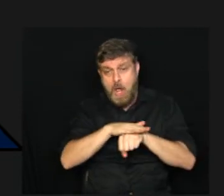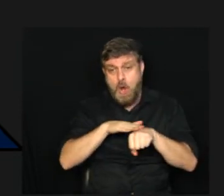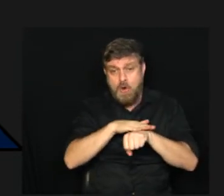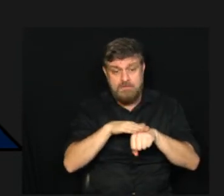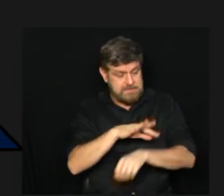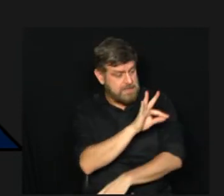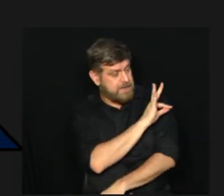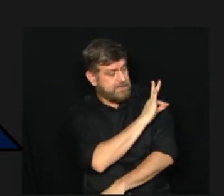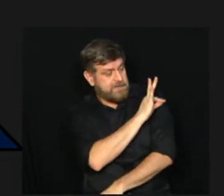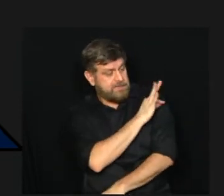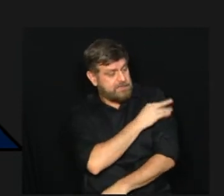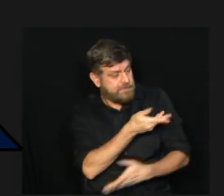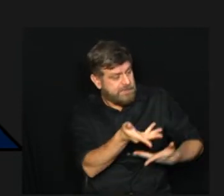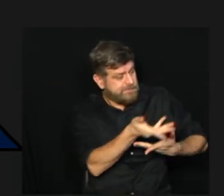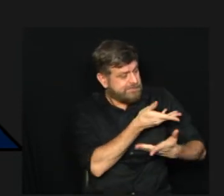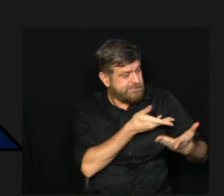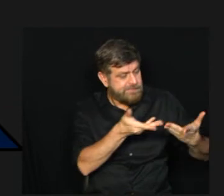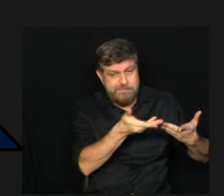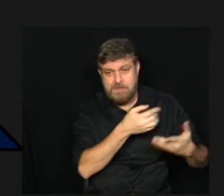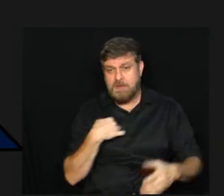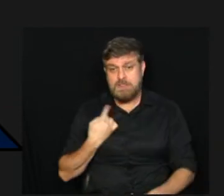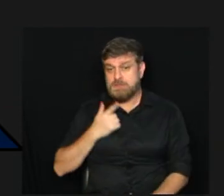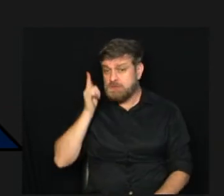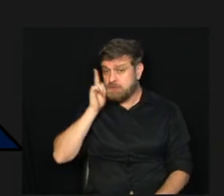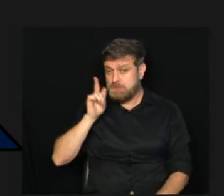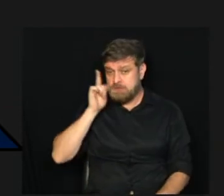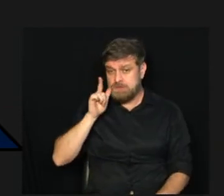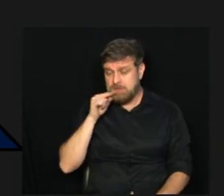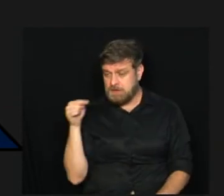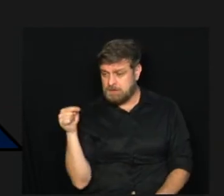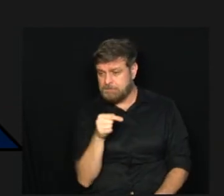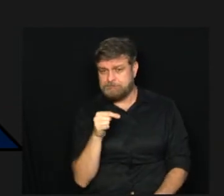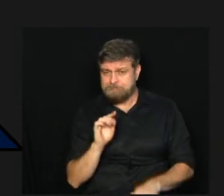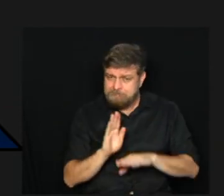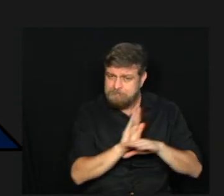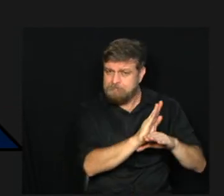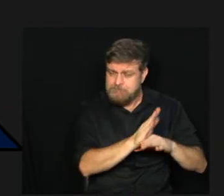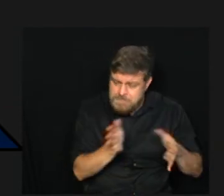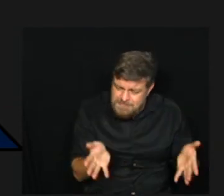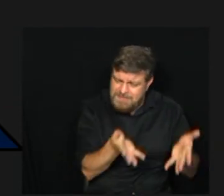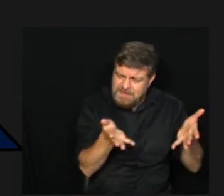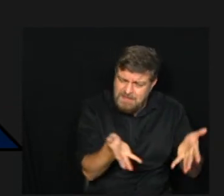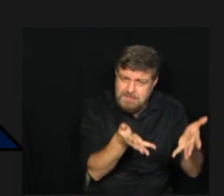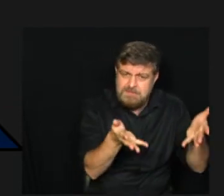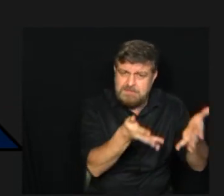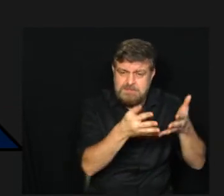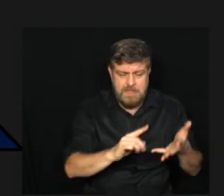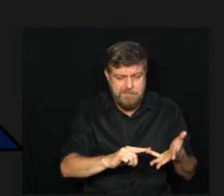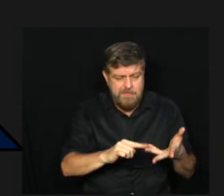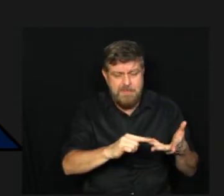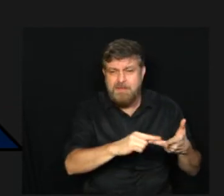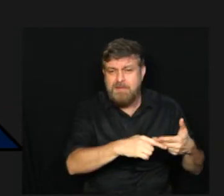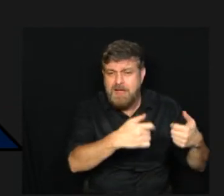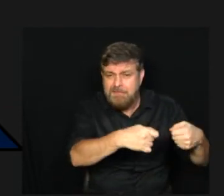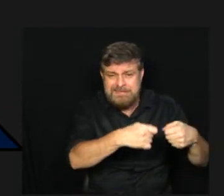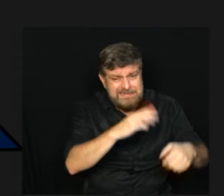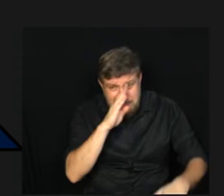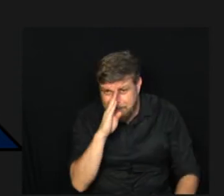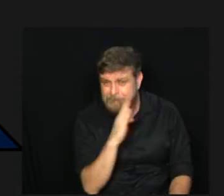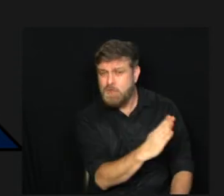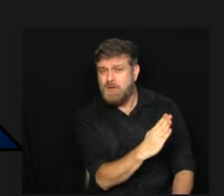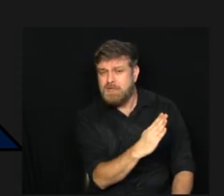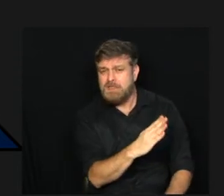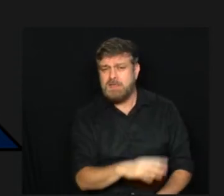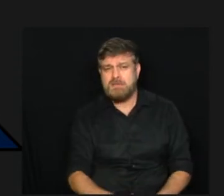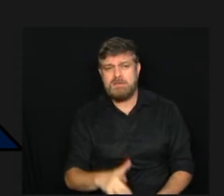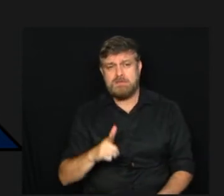com o executivo. De repente a gente consegue tocar algumas coisas que sejam necessárias aí de prioridade, entendeu?